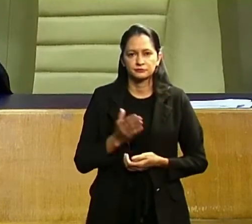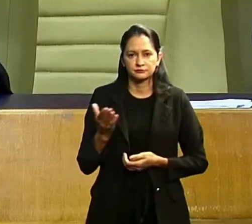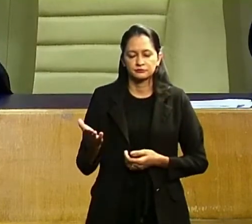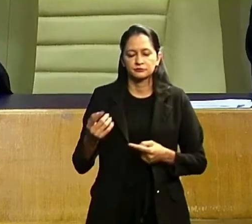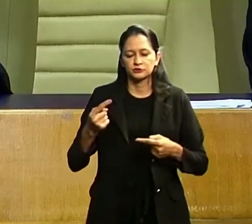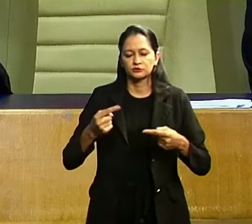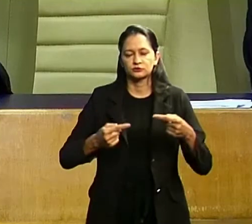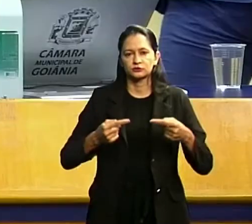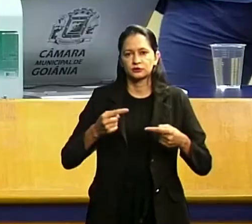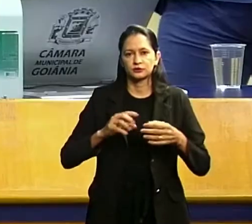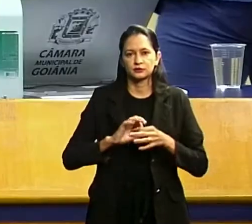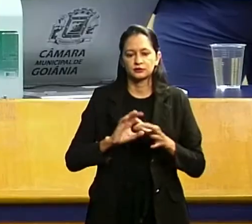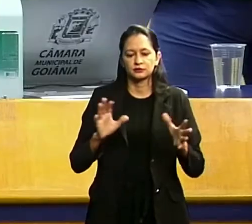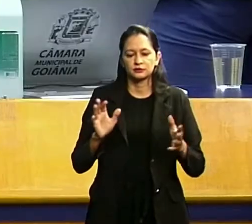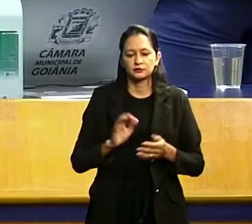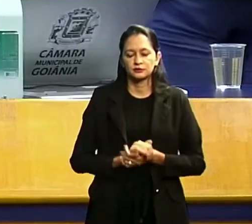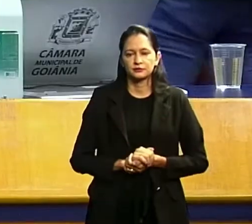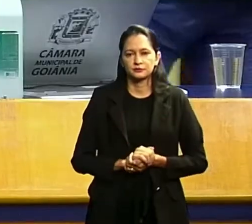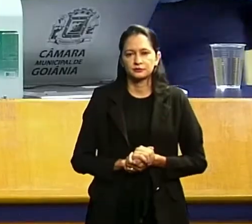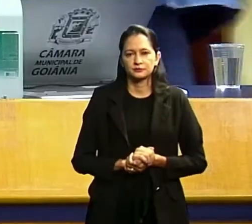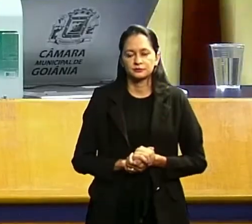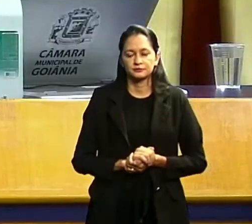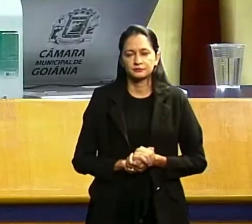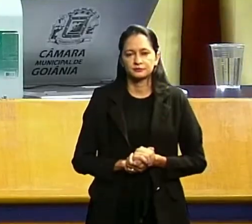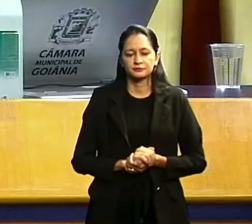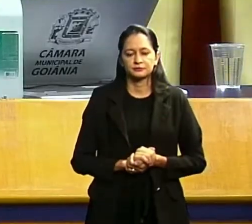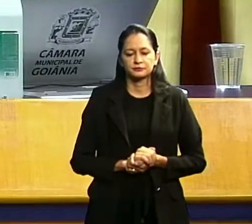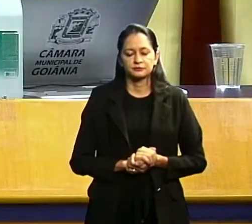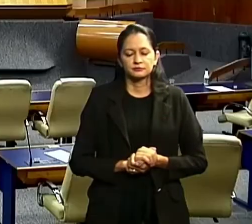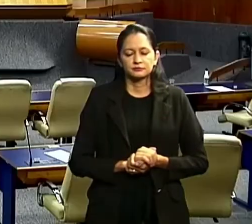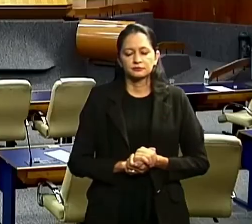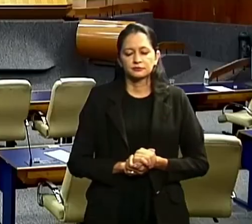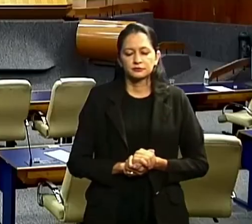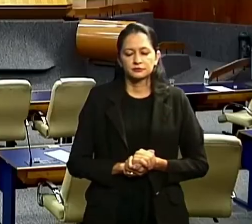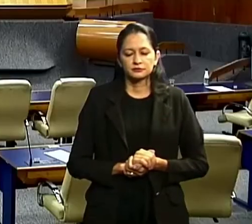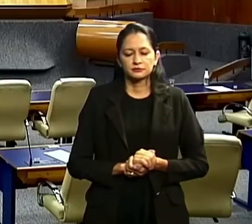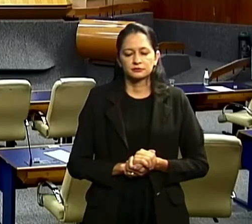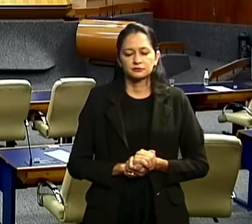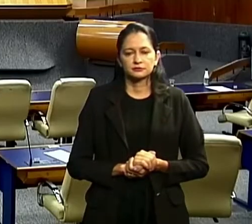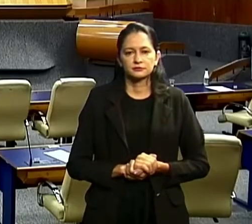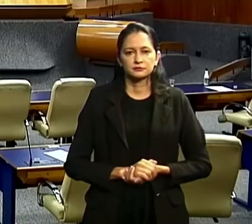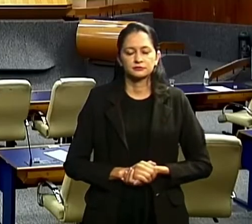Em discussão, vereador Santana Gomes, para discutir. Som.